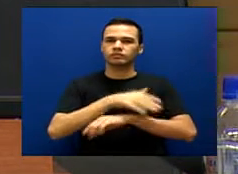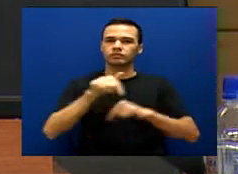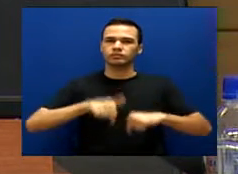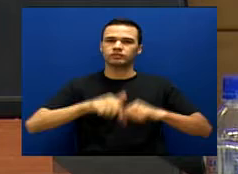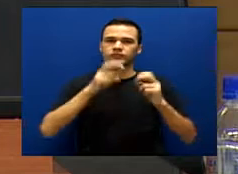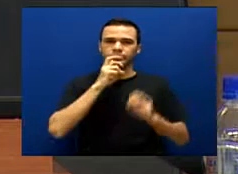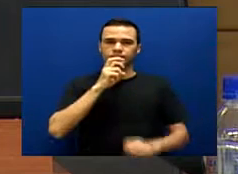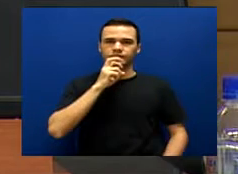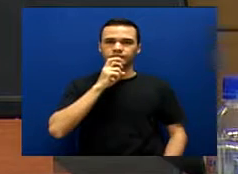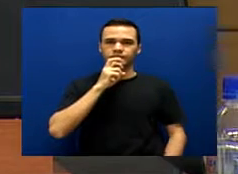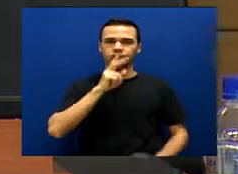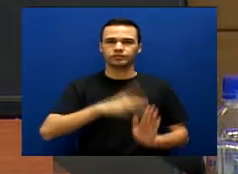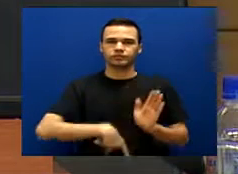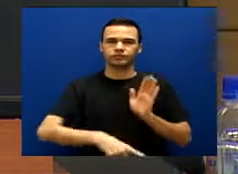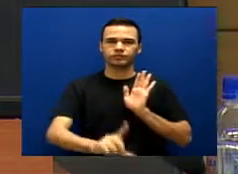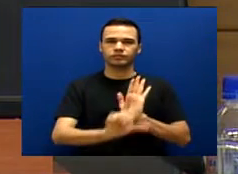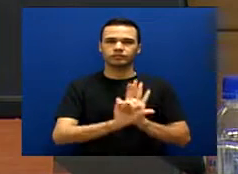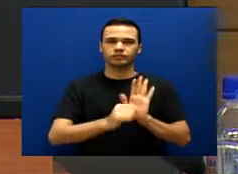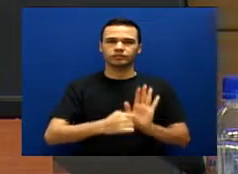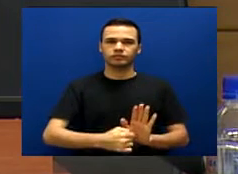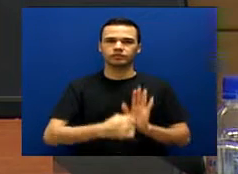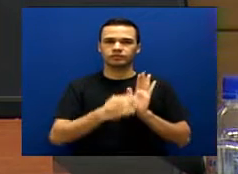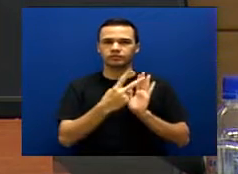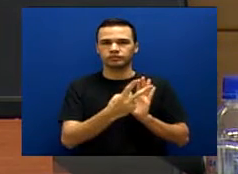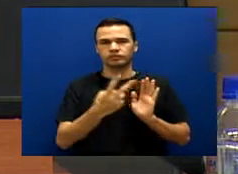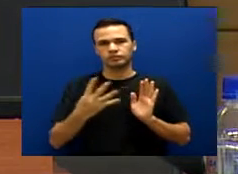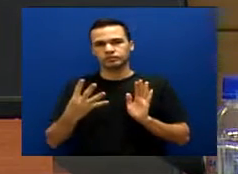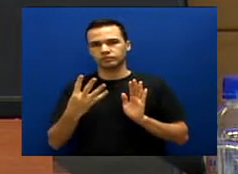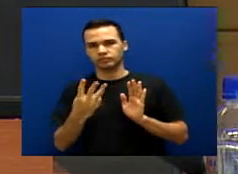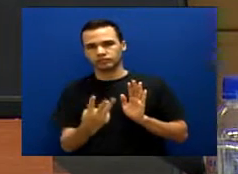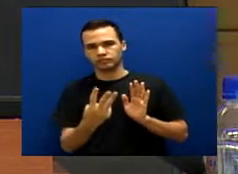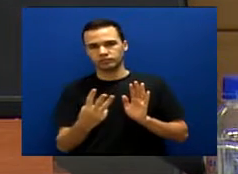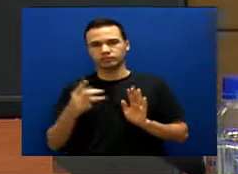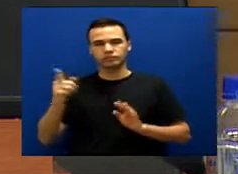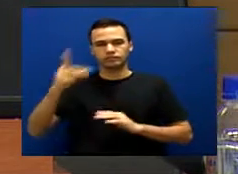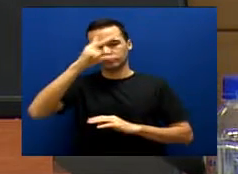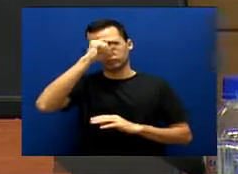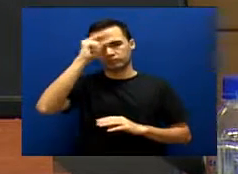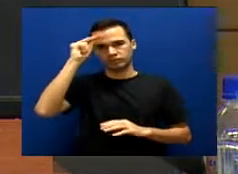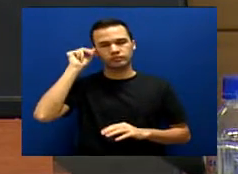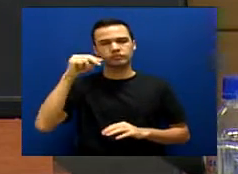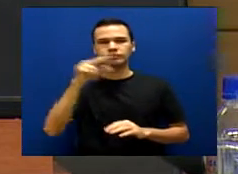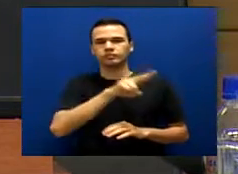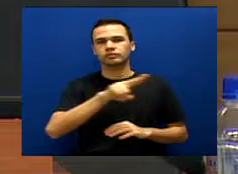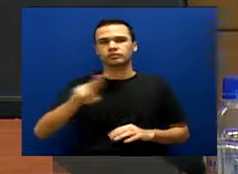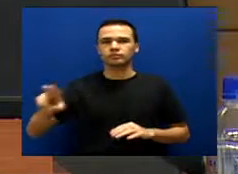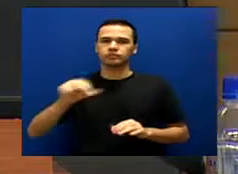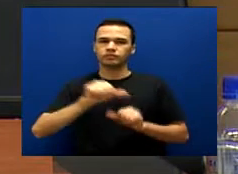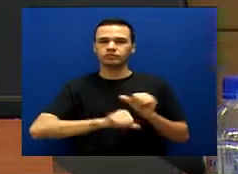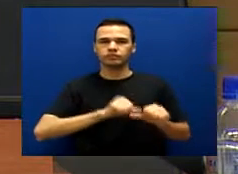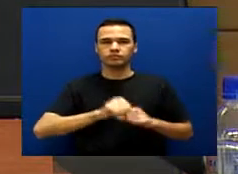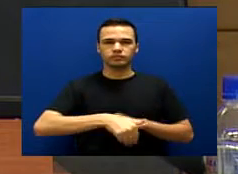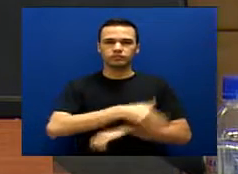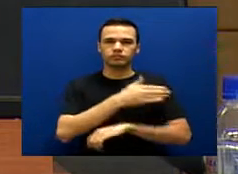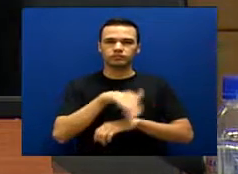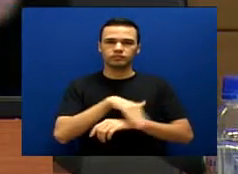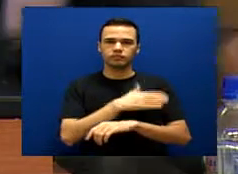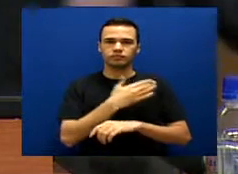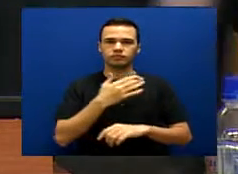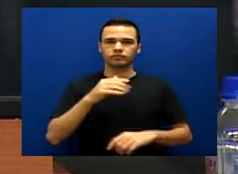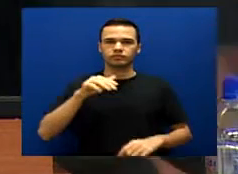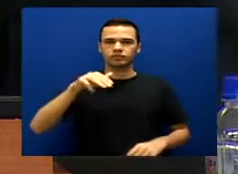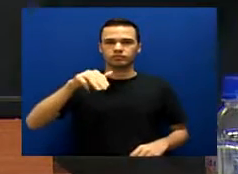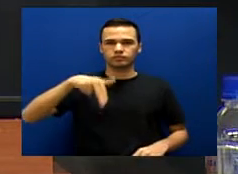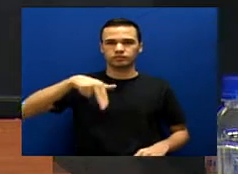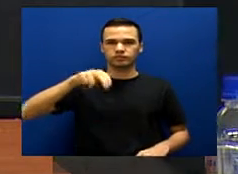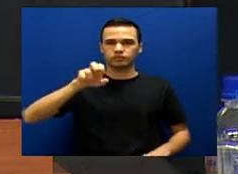cidade. Projeto de lei 243, do Executivo, dispõe sobre a denominação de